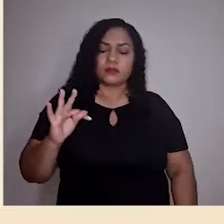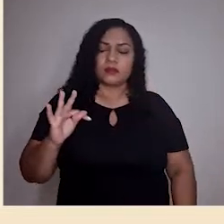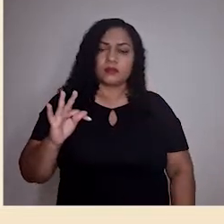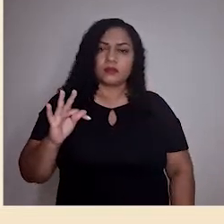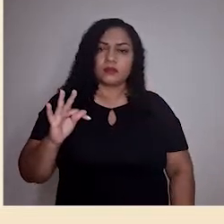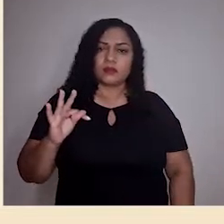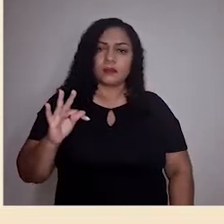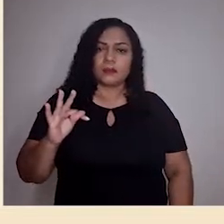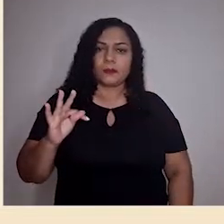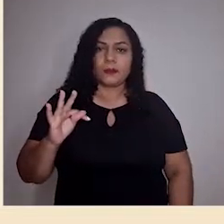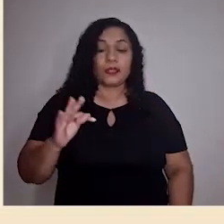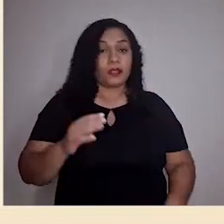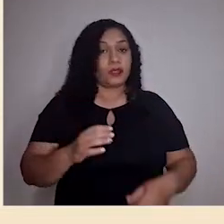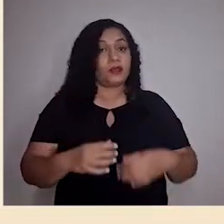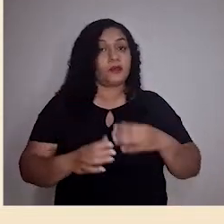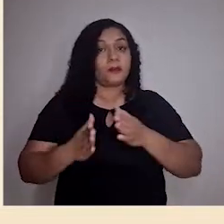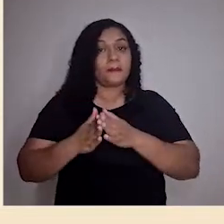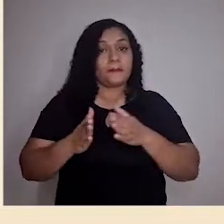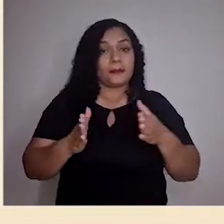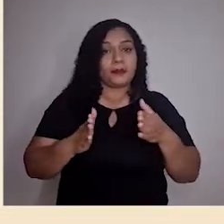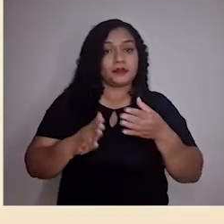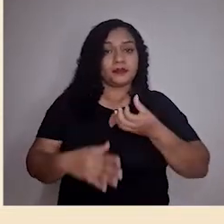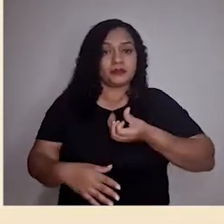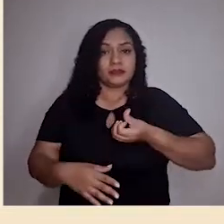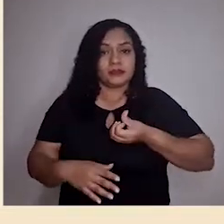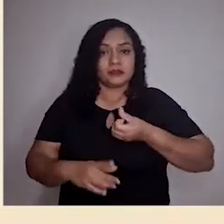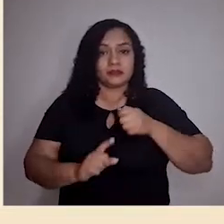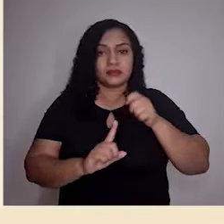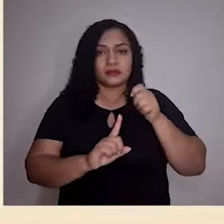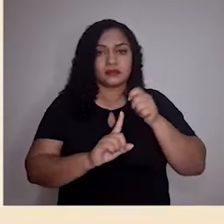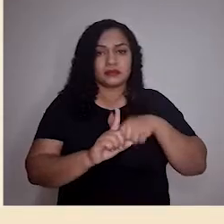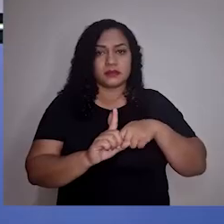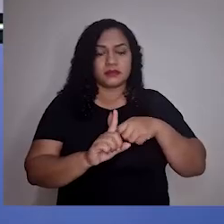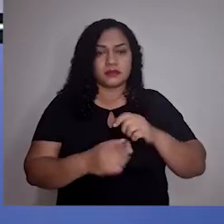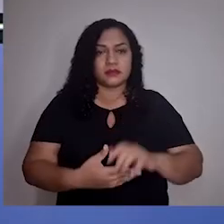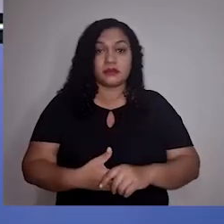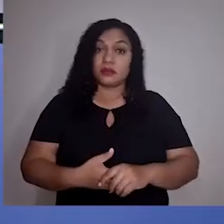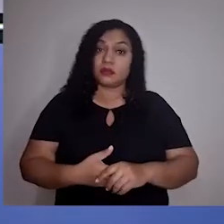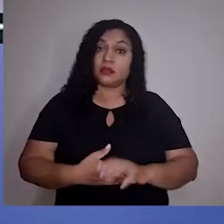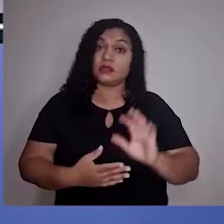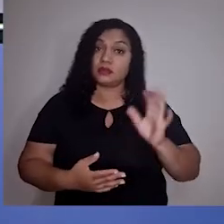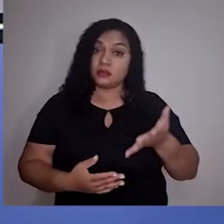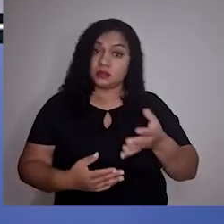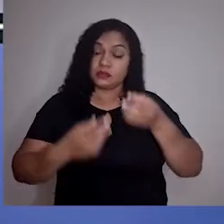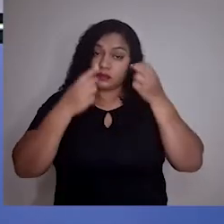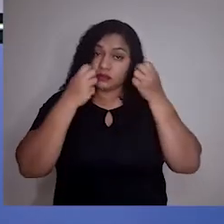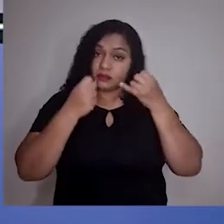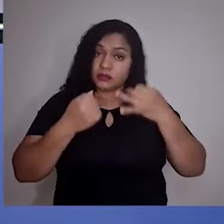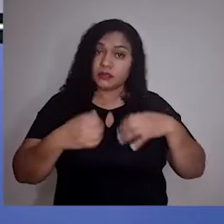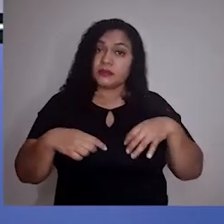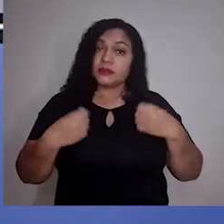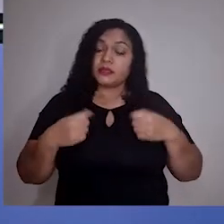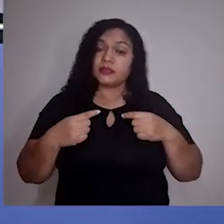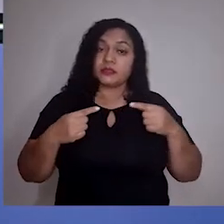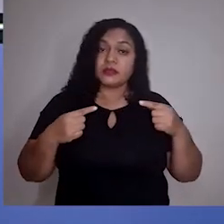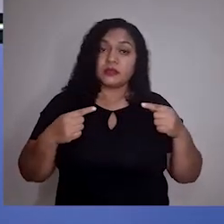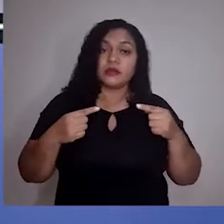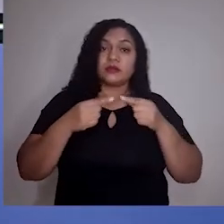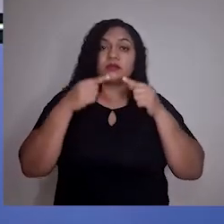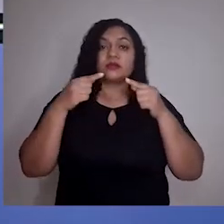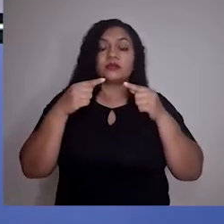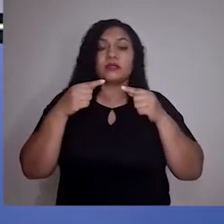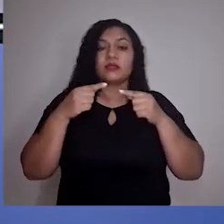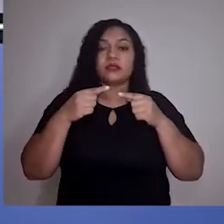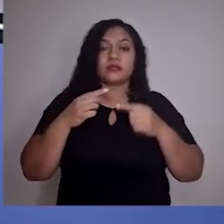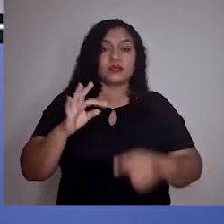tempo, ele deu em semestre. Gente, aquela observação. Tem que ser a mesma unidade